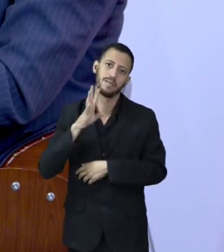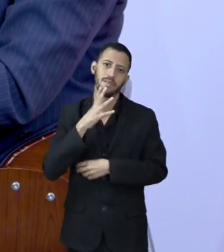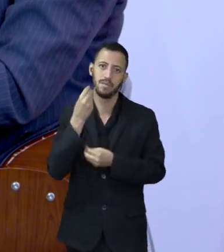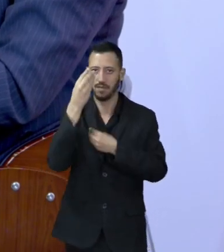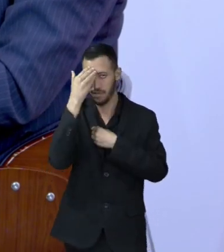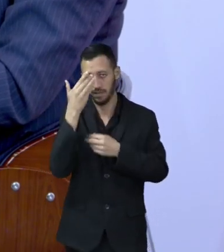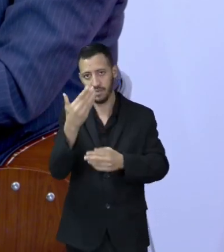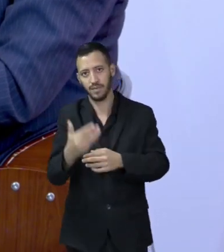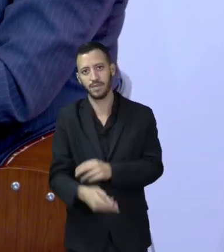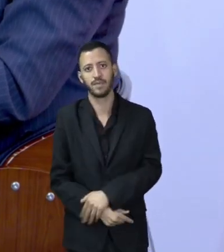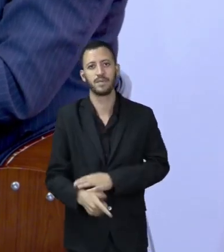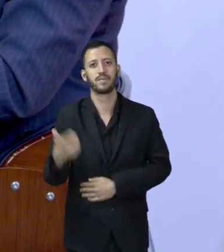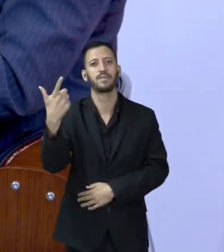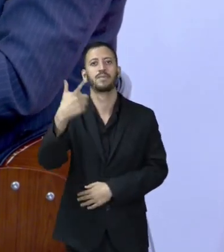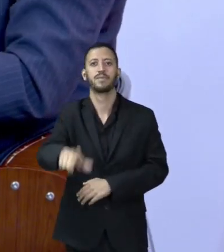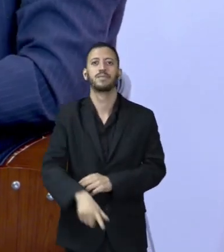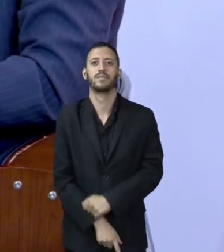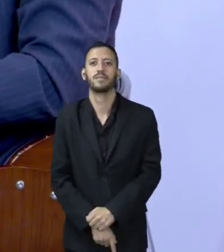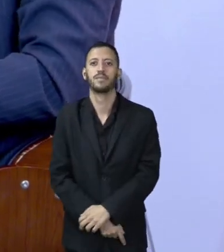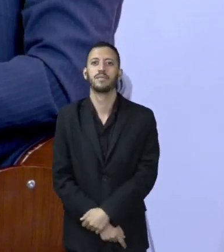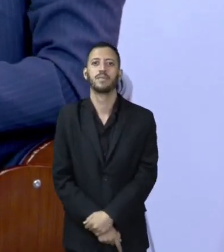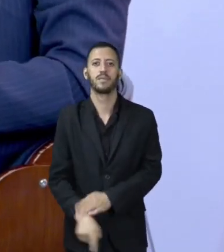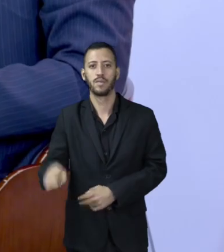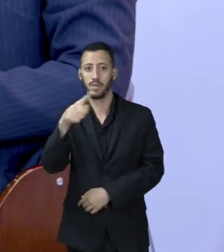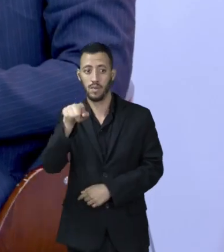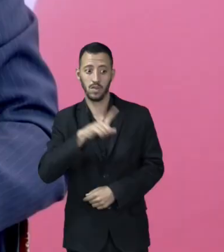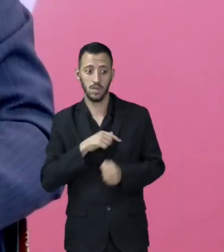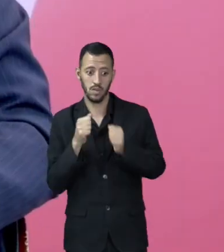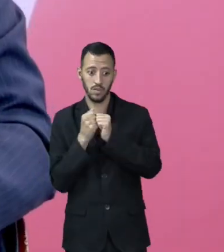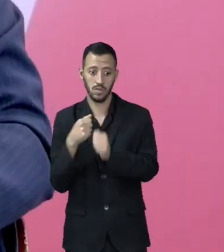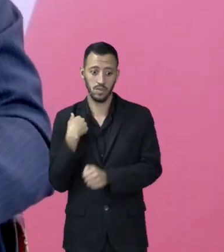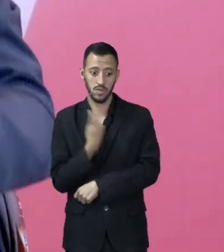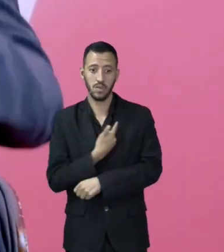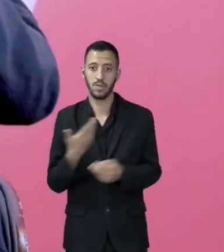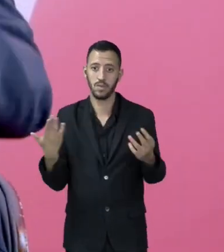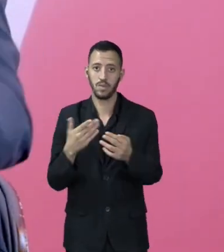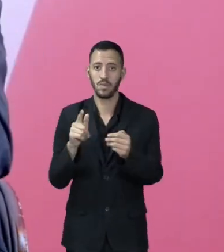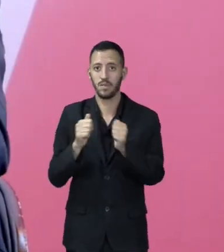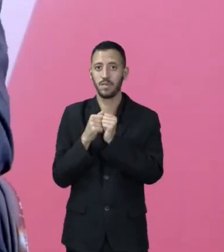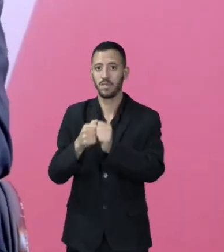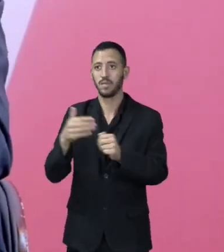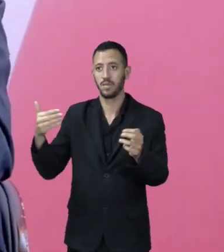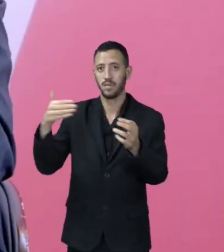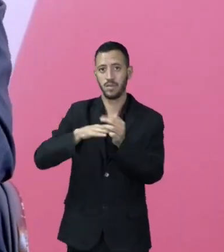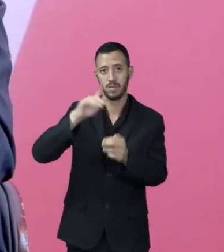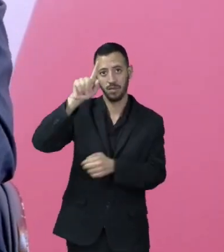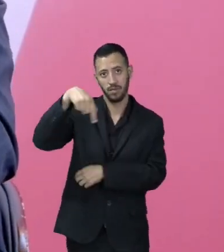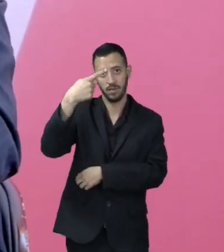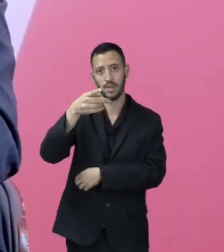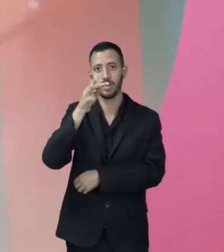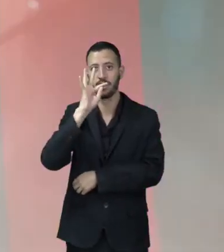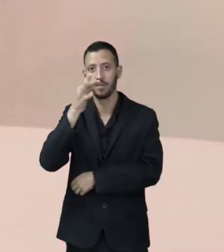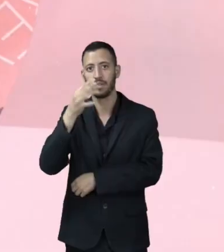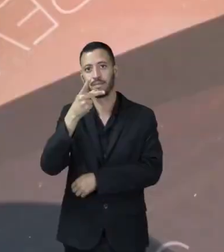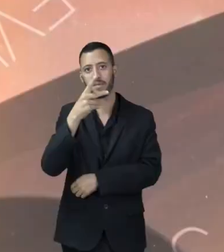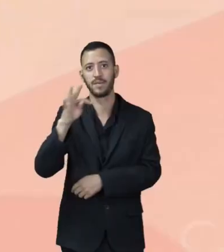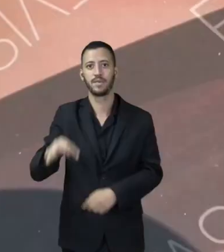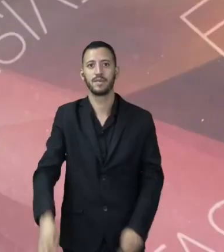Maravilha, muito obrigado mais uma vez. Para você que esteve com a gente, muito obrigado pela sua companhia e até o próximo Café PT.